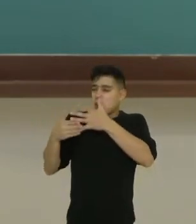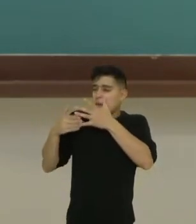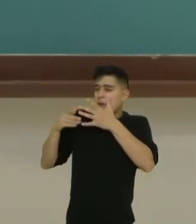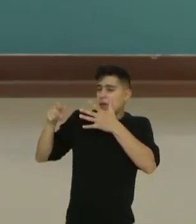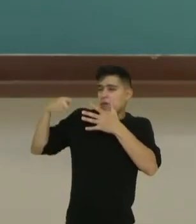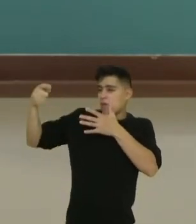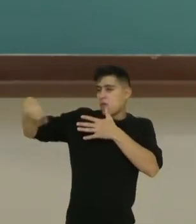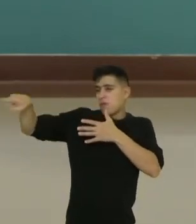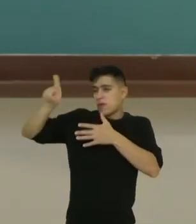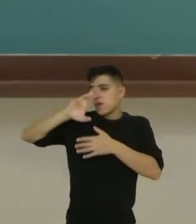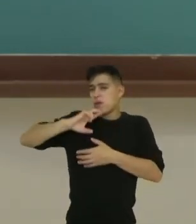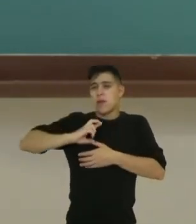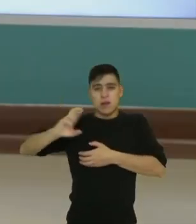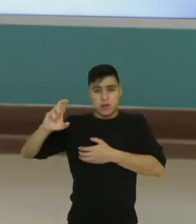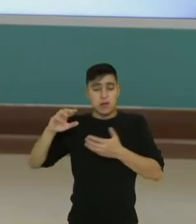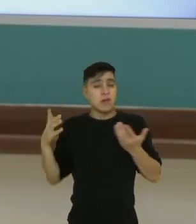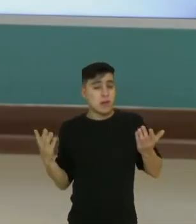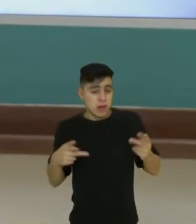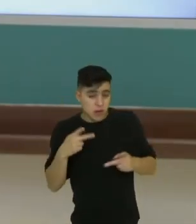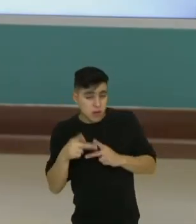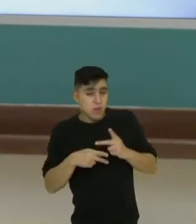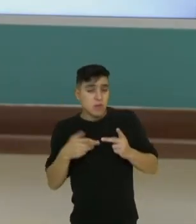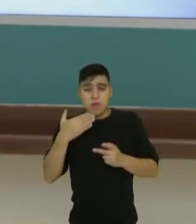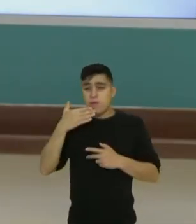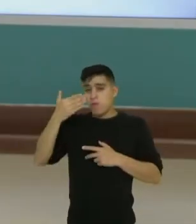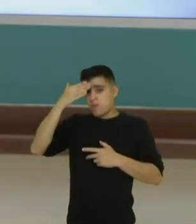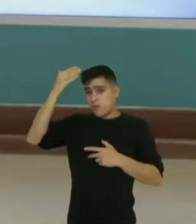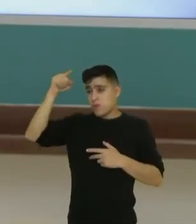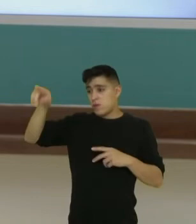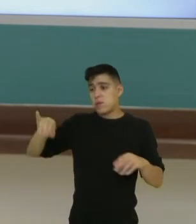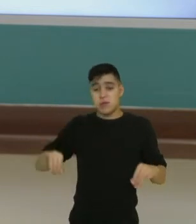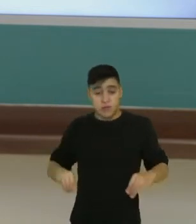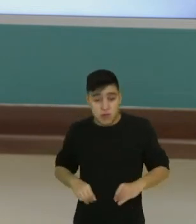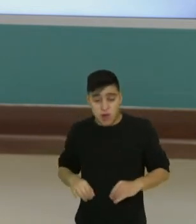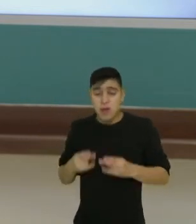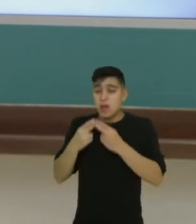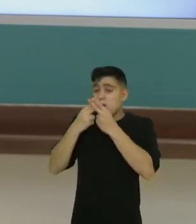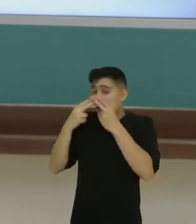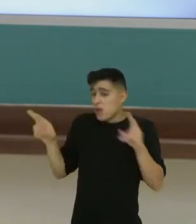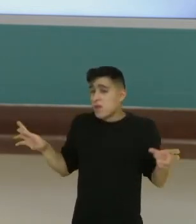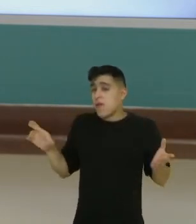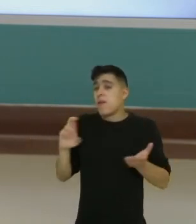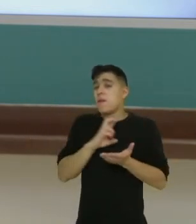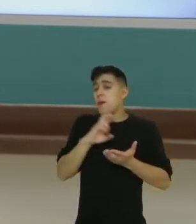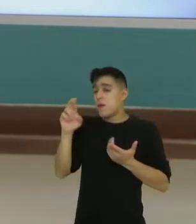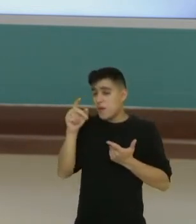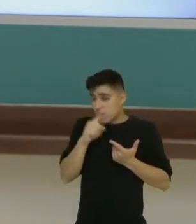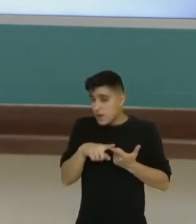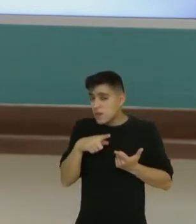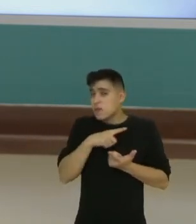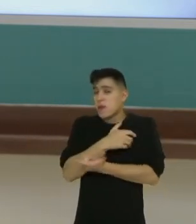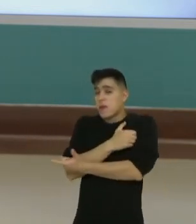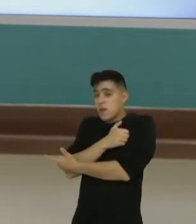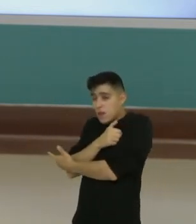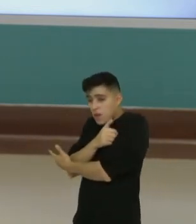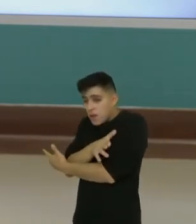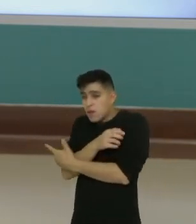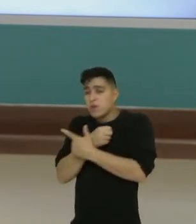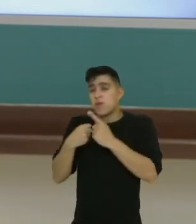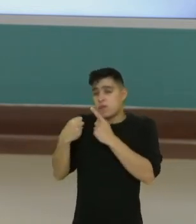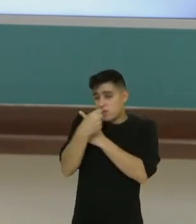percebemos que, infelizmente, o povo muçulmano sofre intolerância religiosa, sofre discriminação